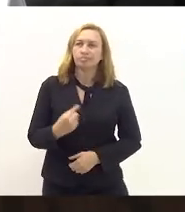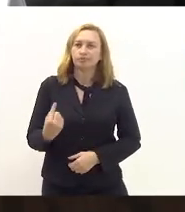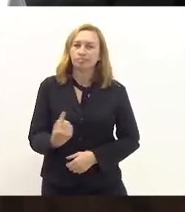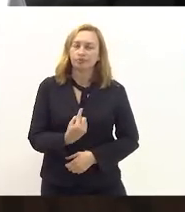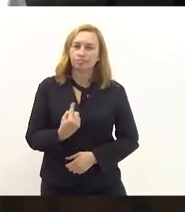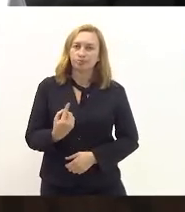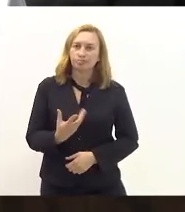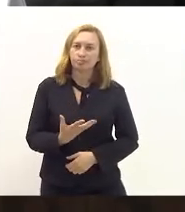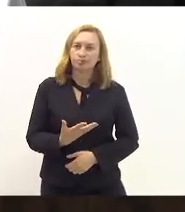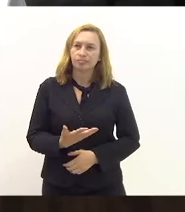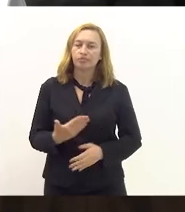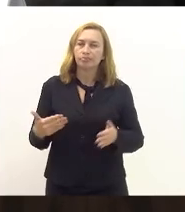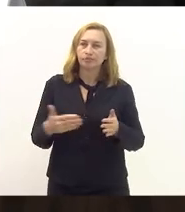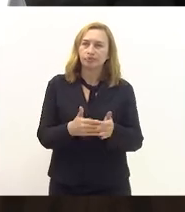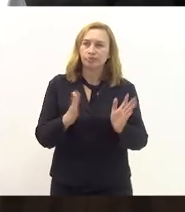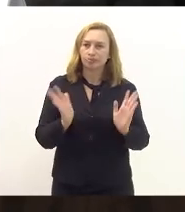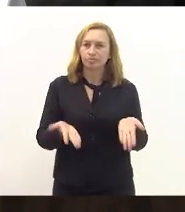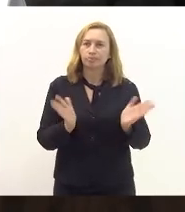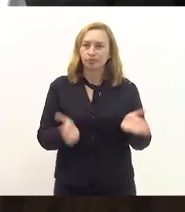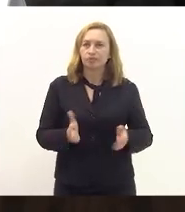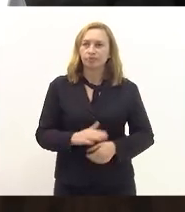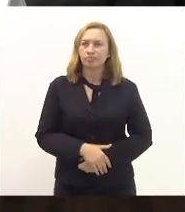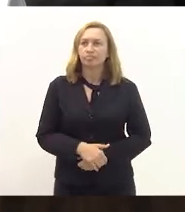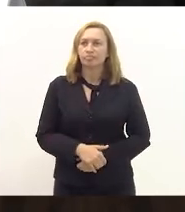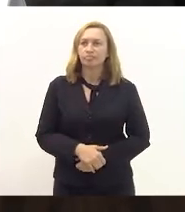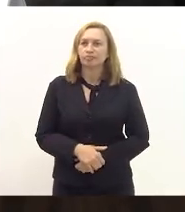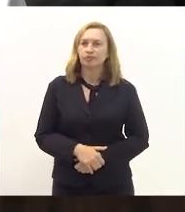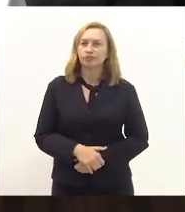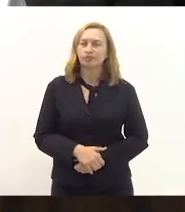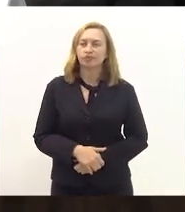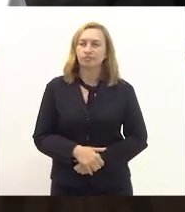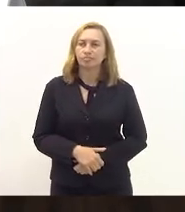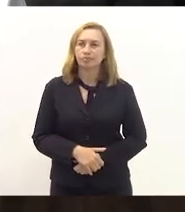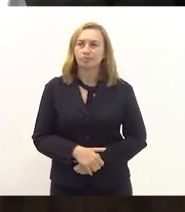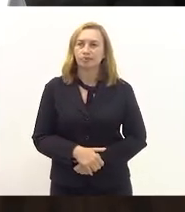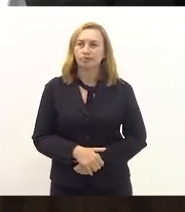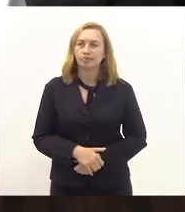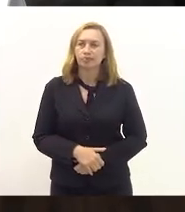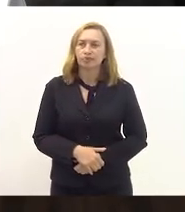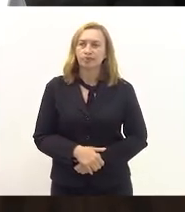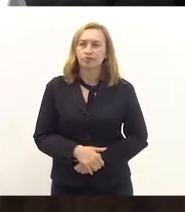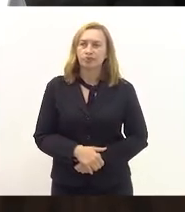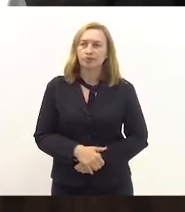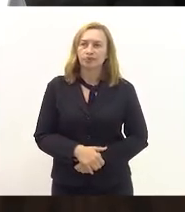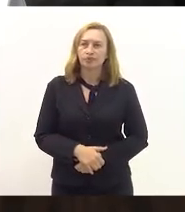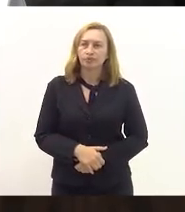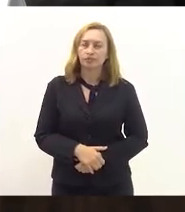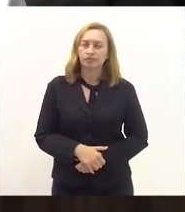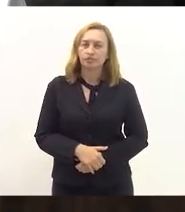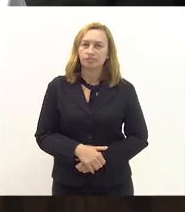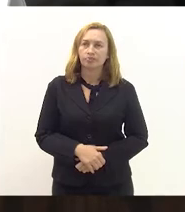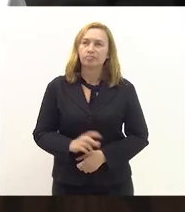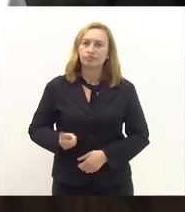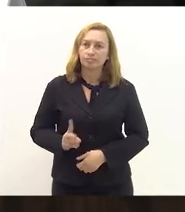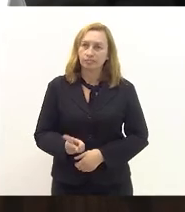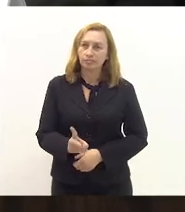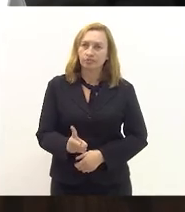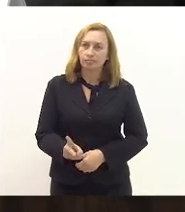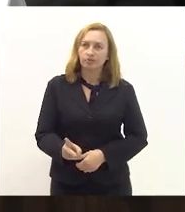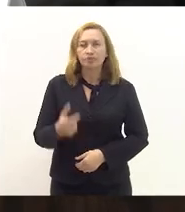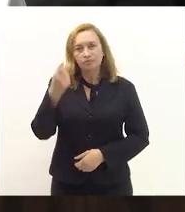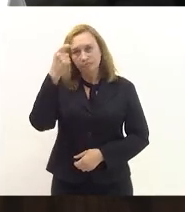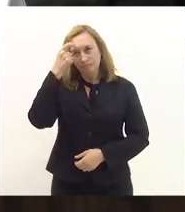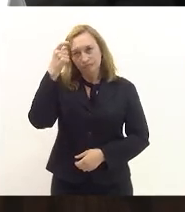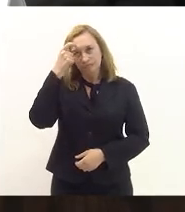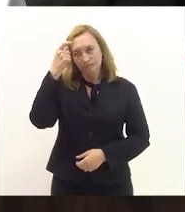Ivani, até hoje, grande parcela das nossas elites ainda mantém a sua